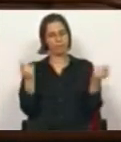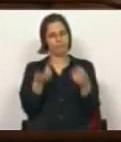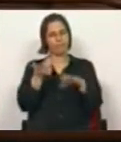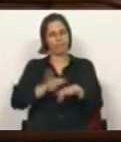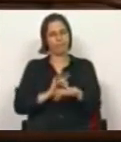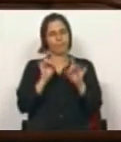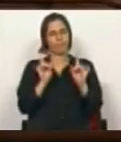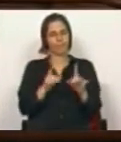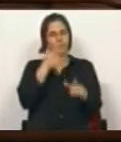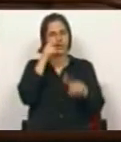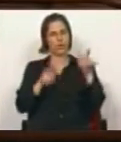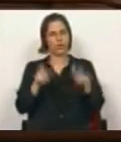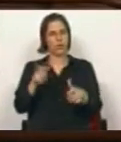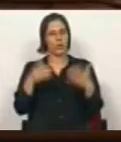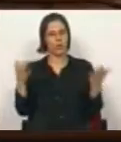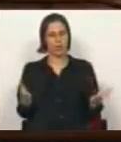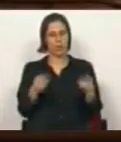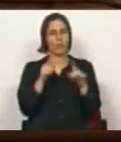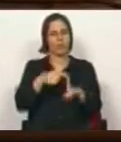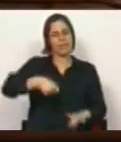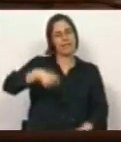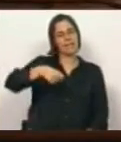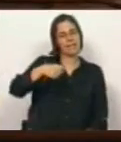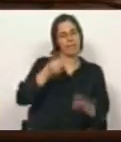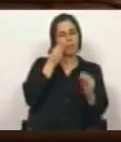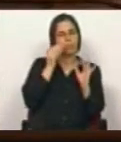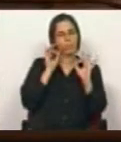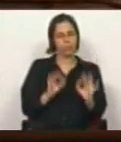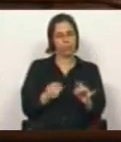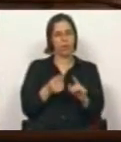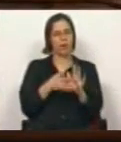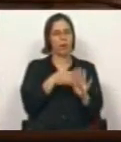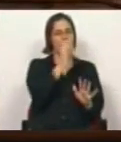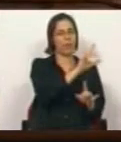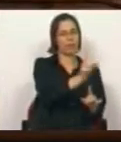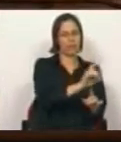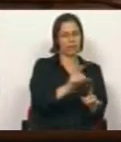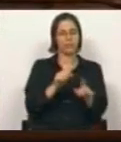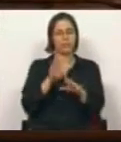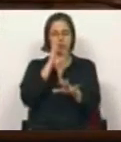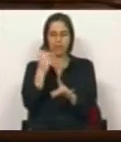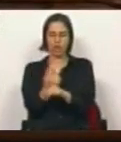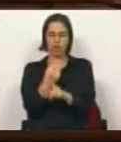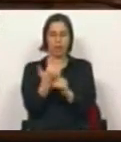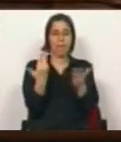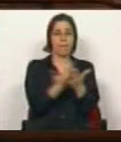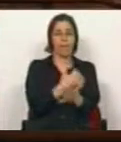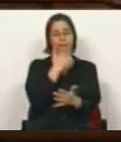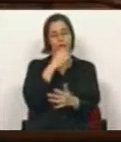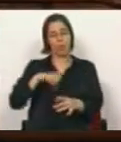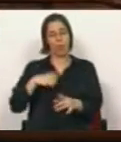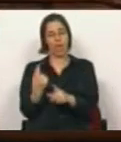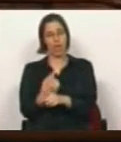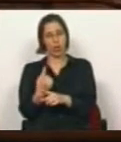de sensibilização dos consumidores para o uso de sacos próprios, não descartáveis, nos atos de compra de pão, fruta